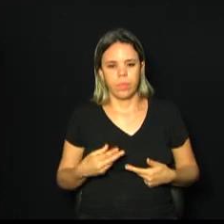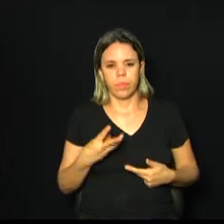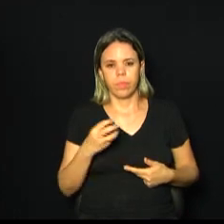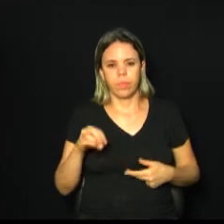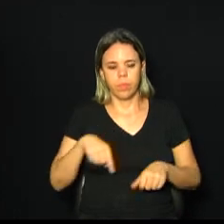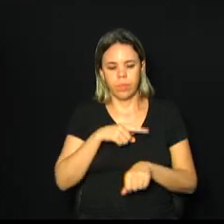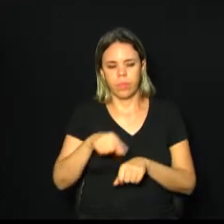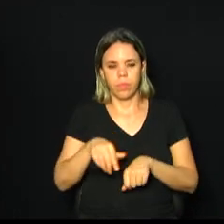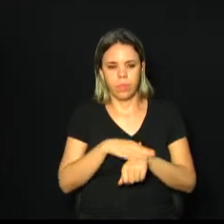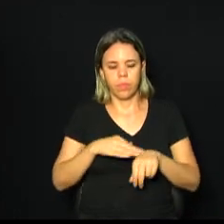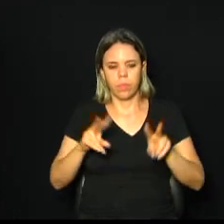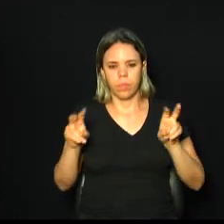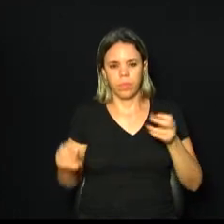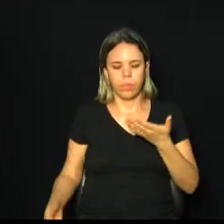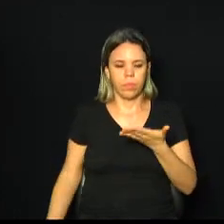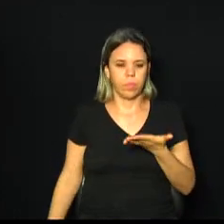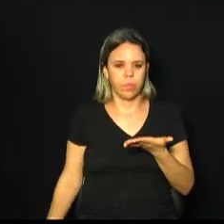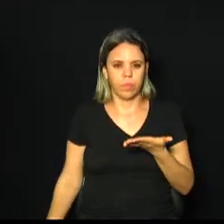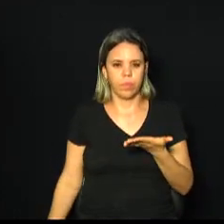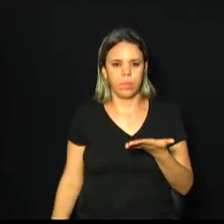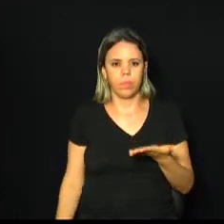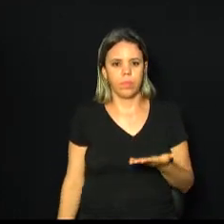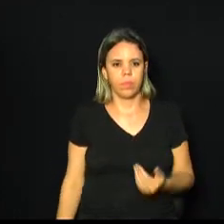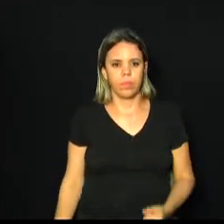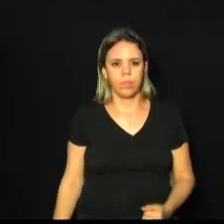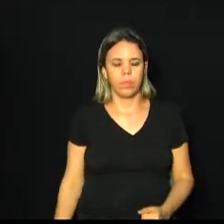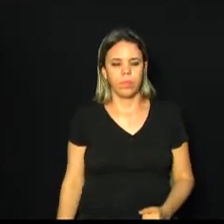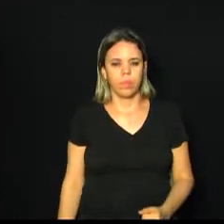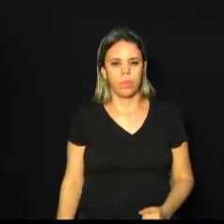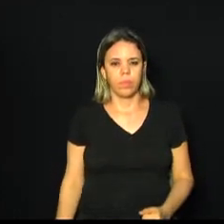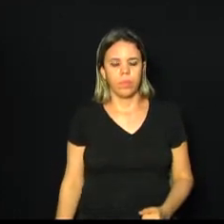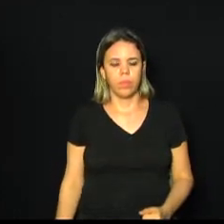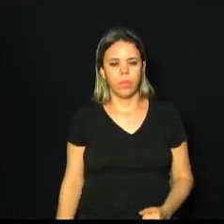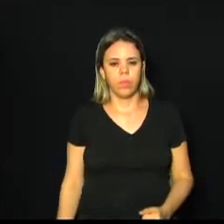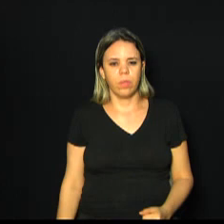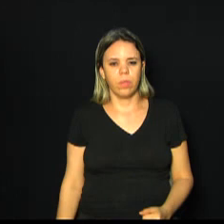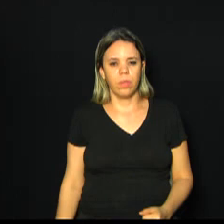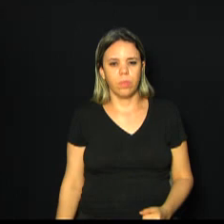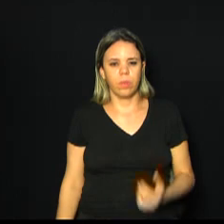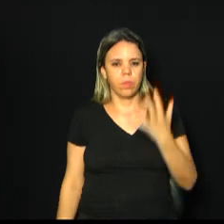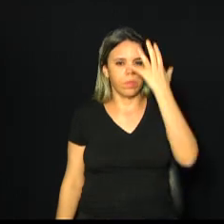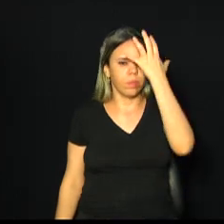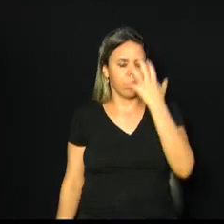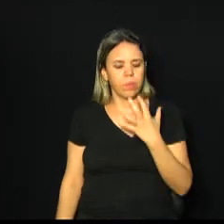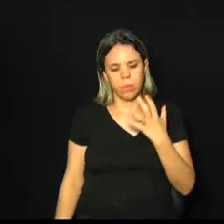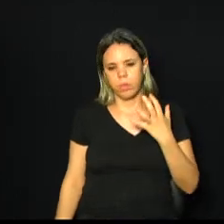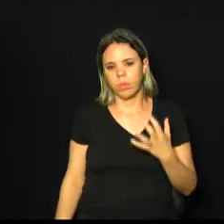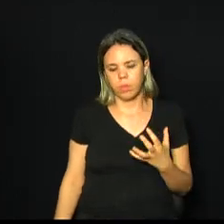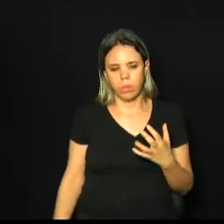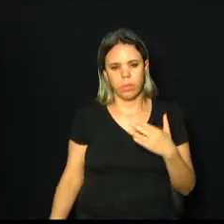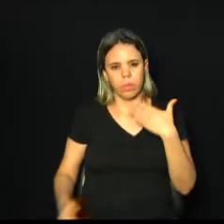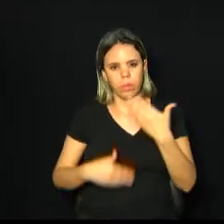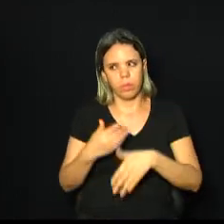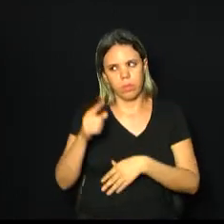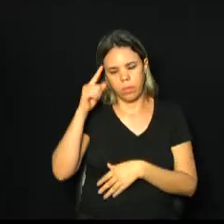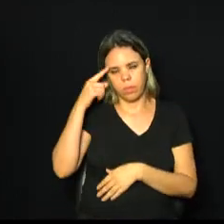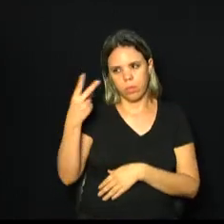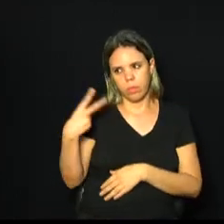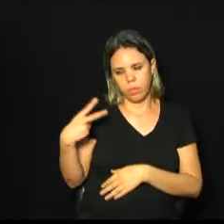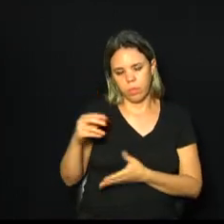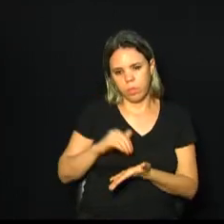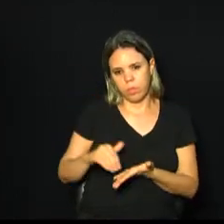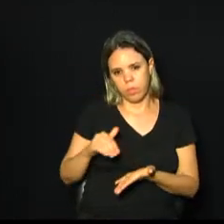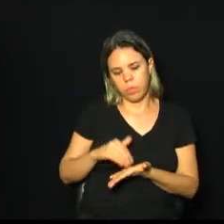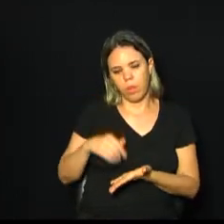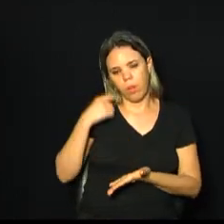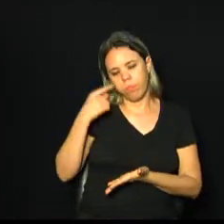para a gente conversar sobre isso aqui de uma maneira mais ampla. E tem uma coisa mais séria, que é o que a gente lida no dia a dia, que você, eu, lá no escritório de advocacia,